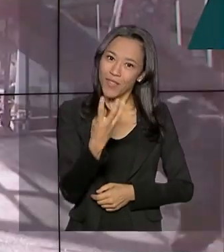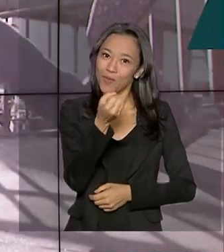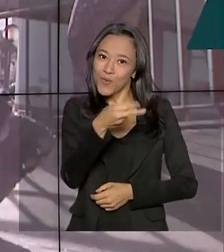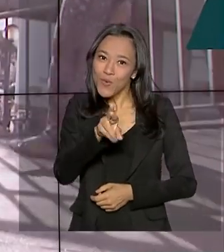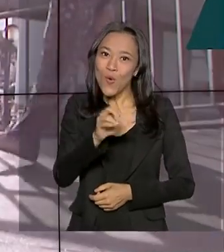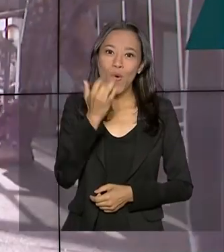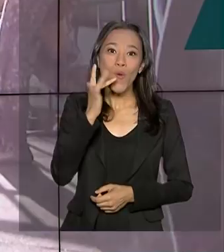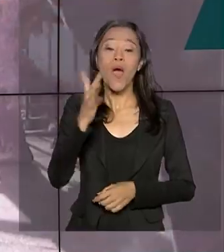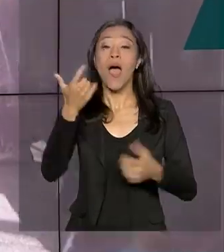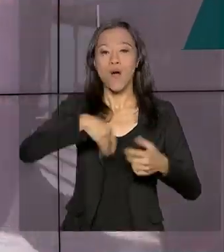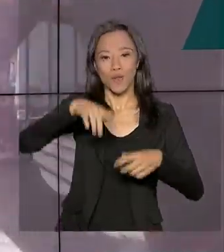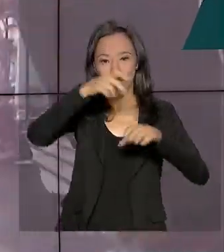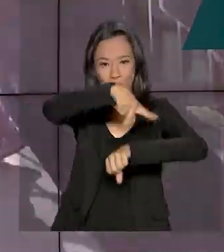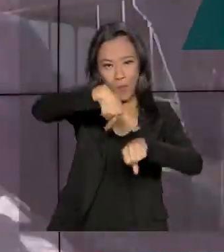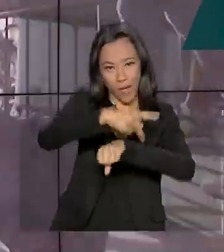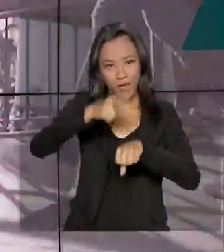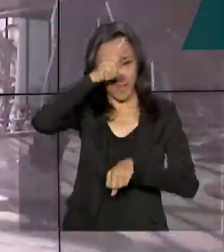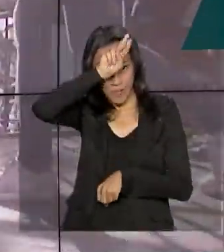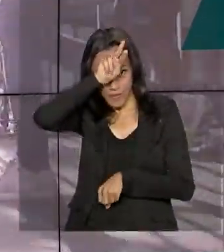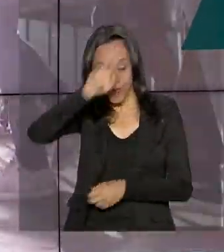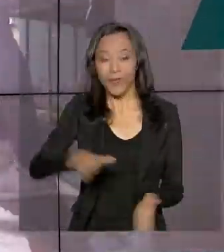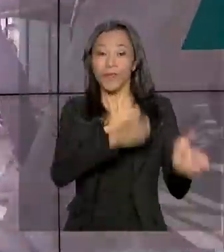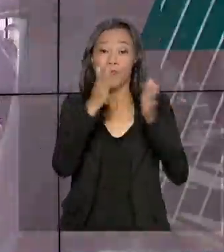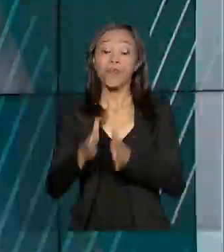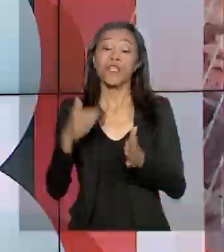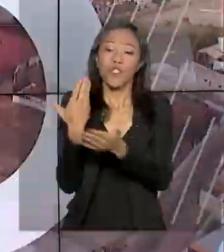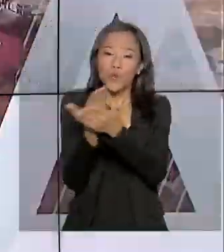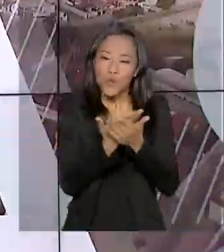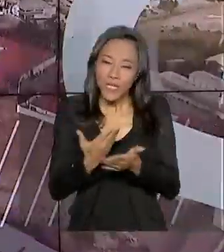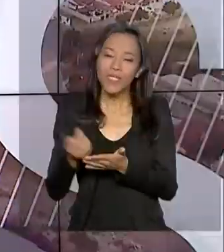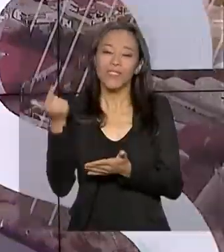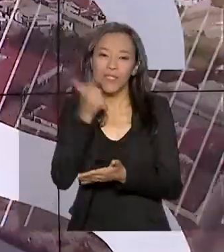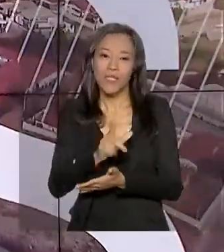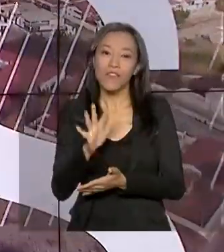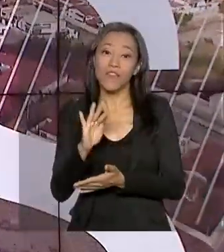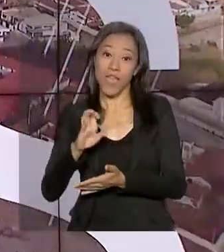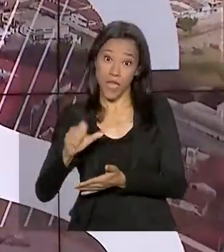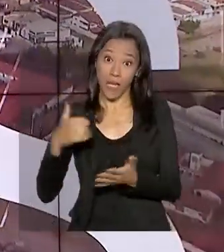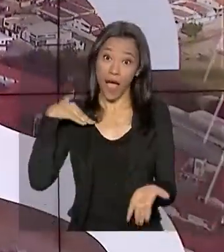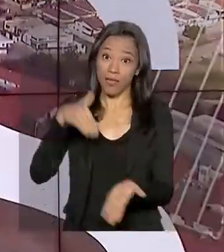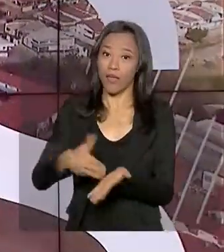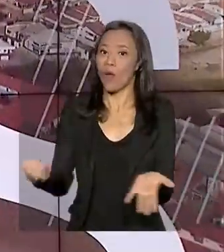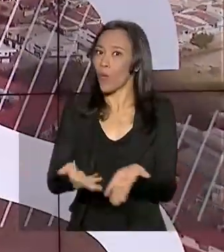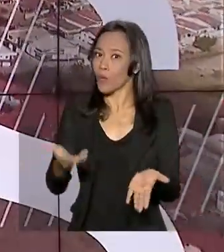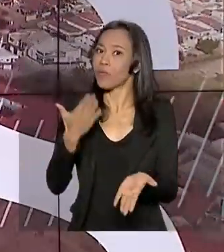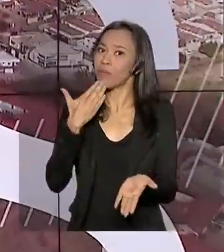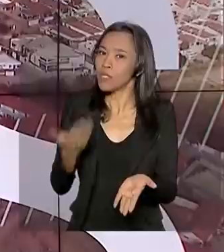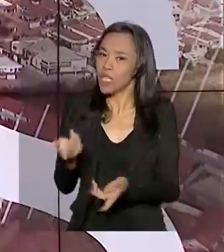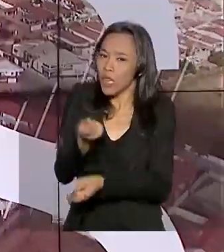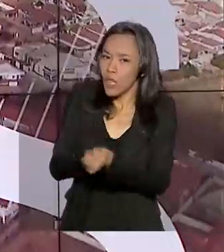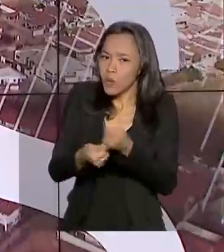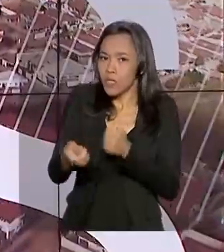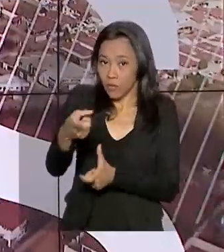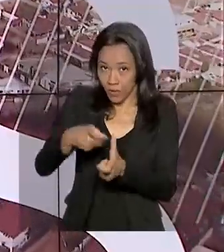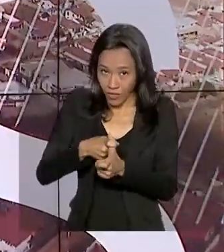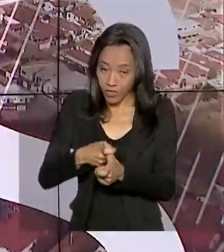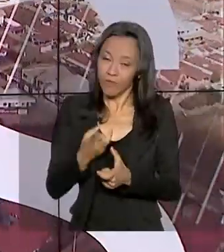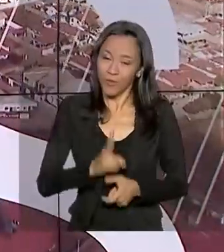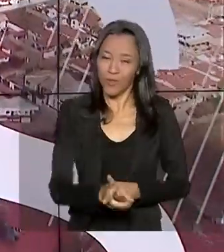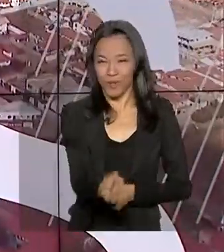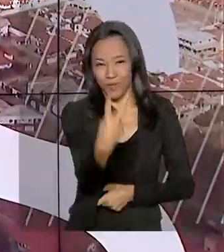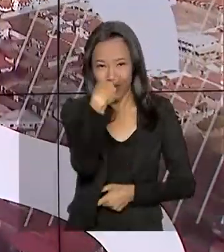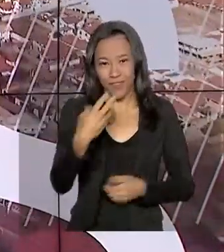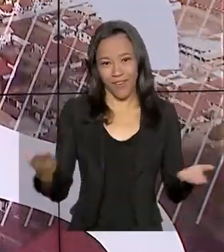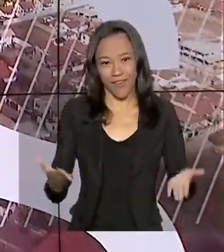lima no peru veja também estudantes que aderiram ao fies têm até hoje para pedir a renegociação da dívida fique com a gente